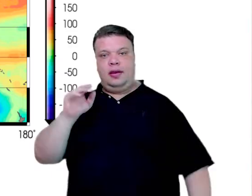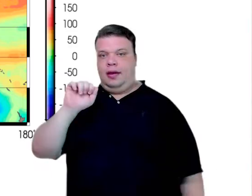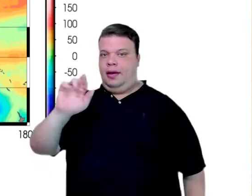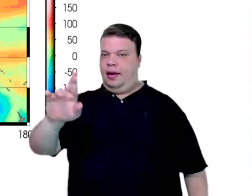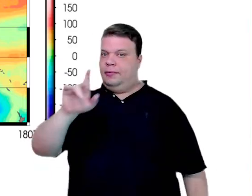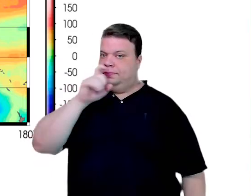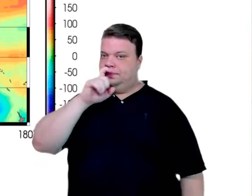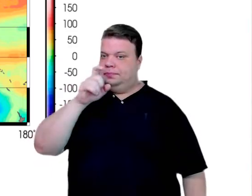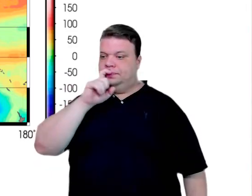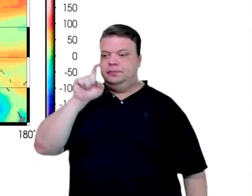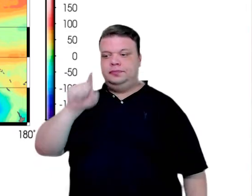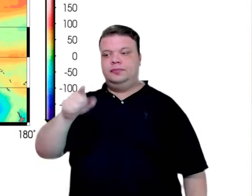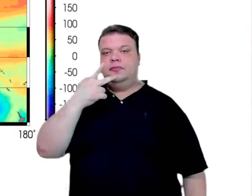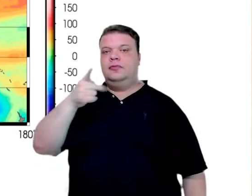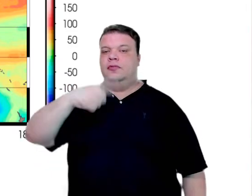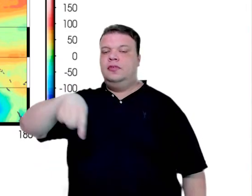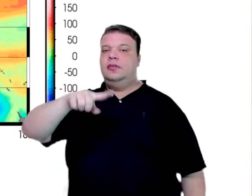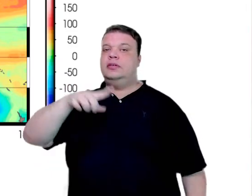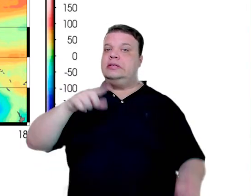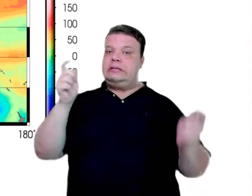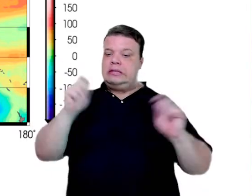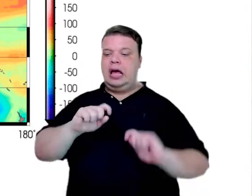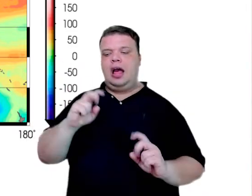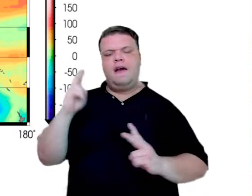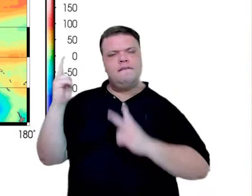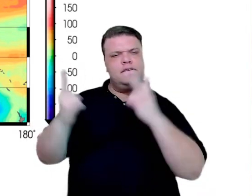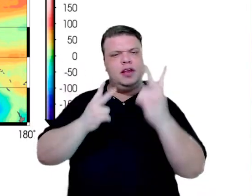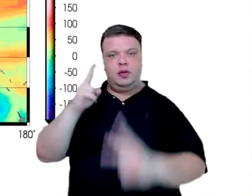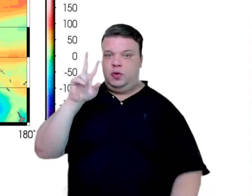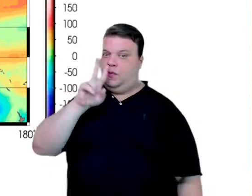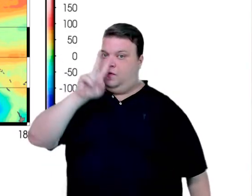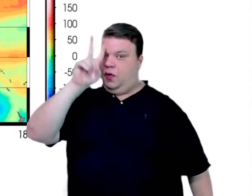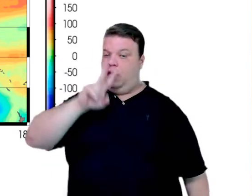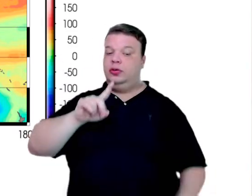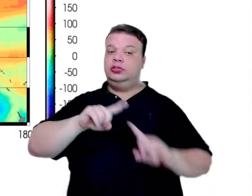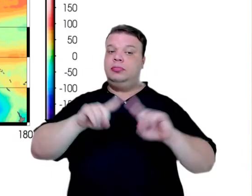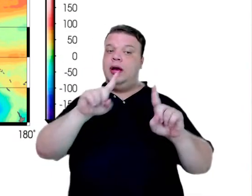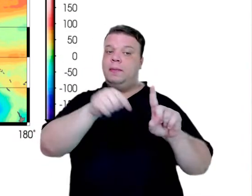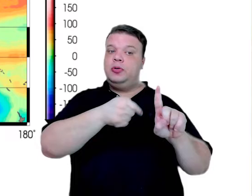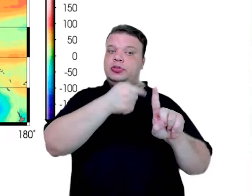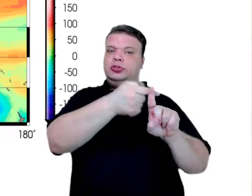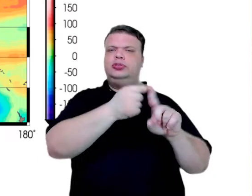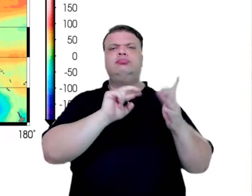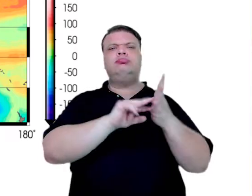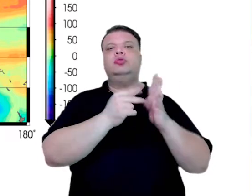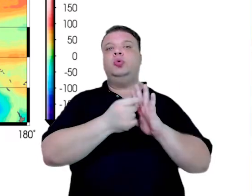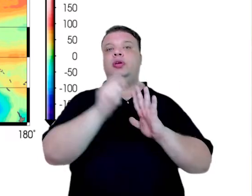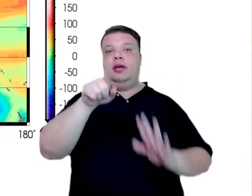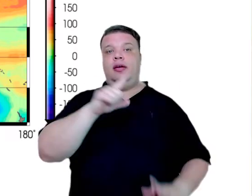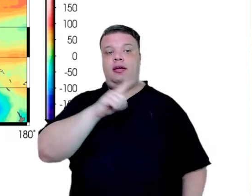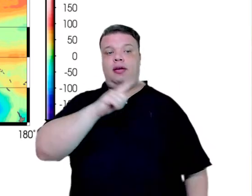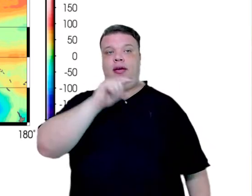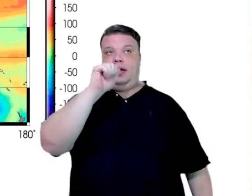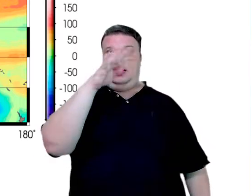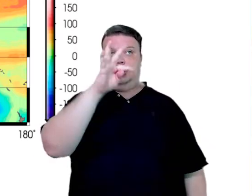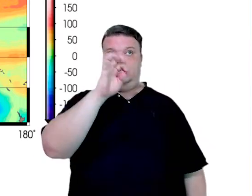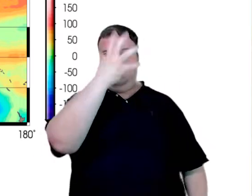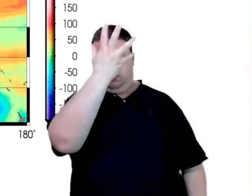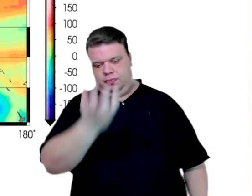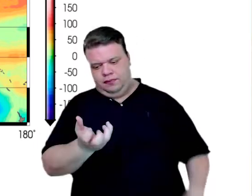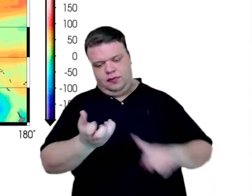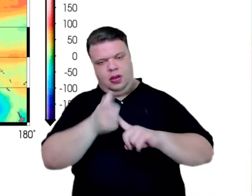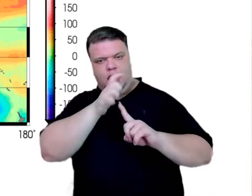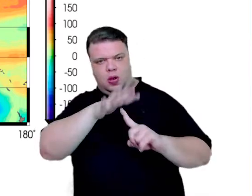dos oceanos, por serem correntes quentes sobre o ar frio. E em médias latitudes, devido à ação dos fortes ventos. Já o